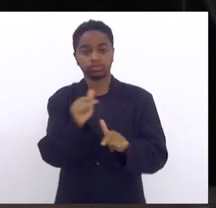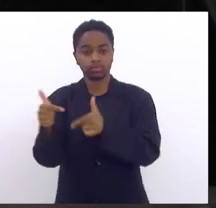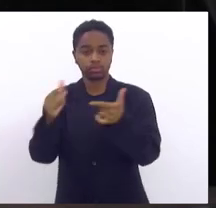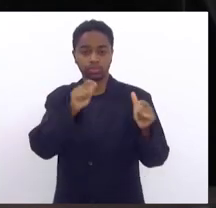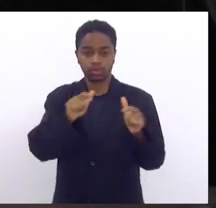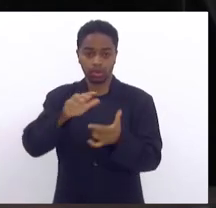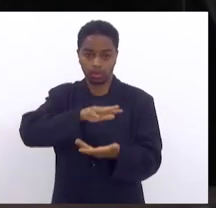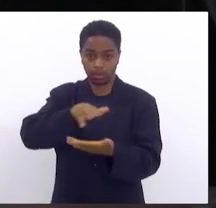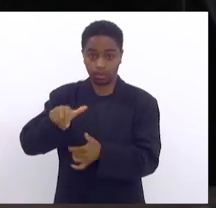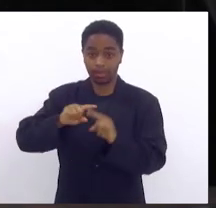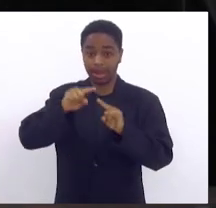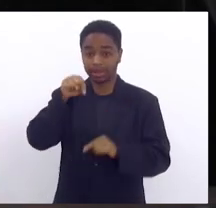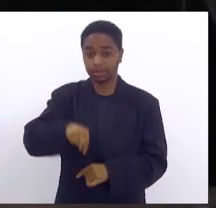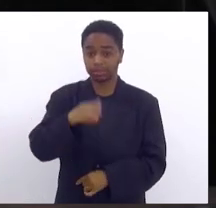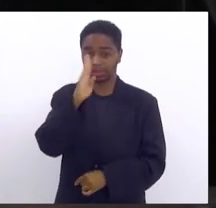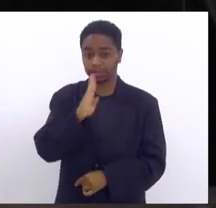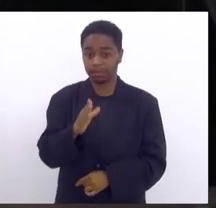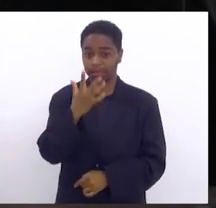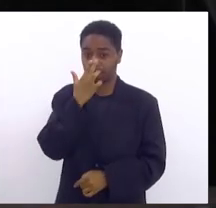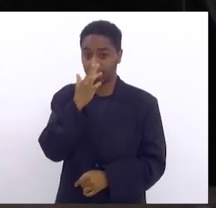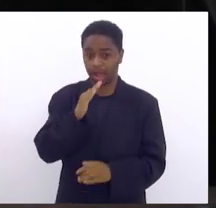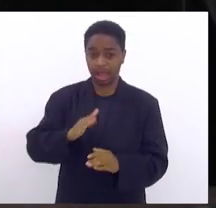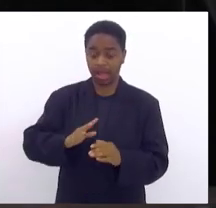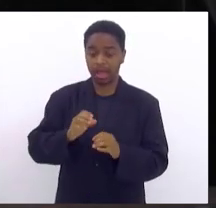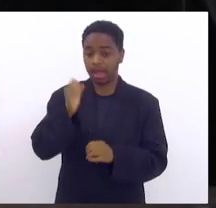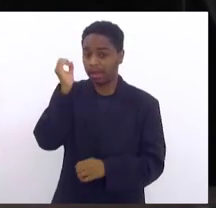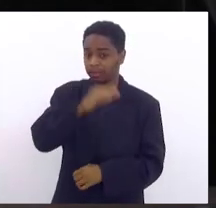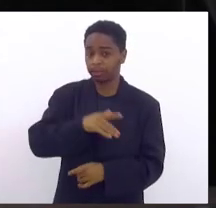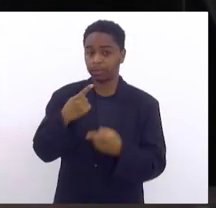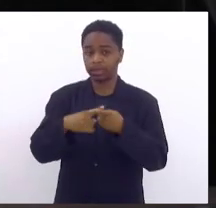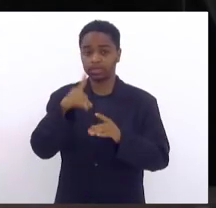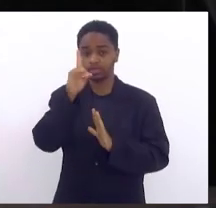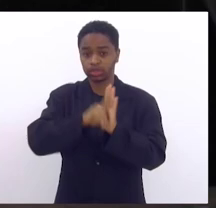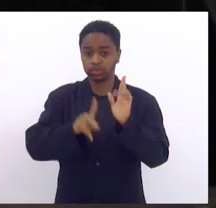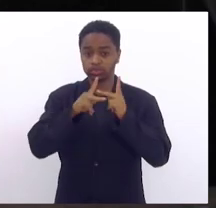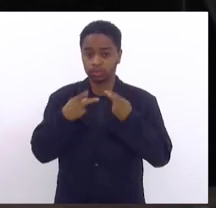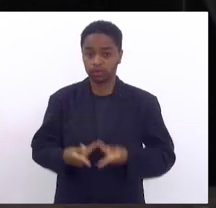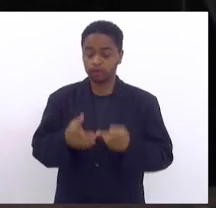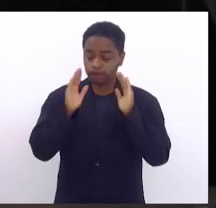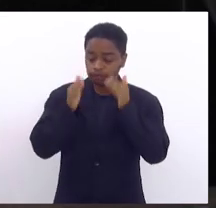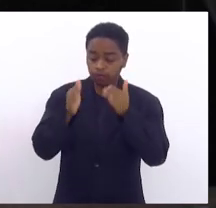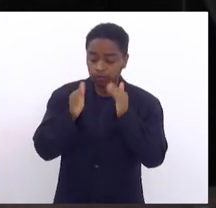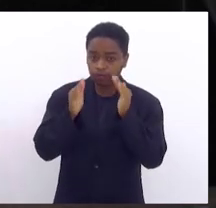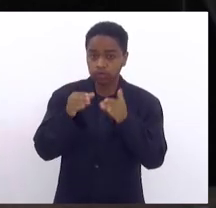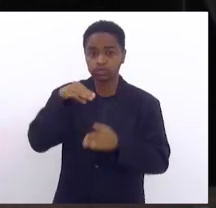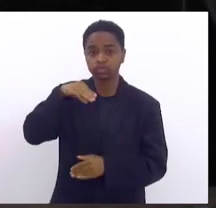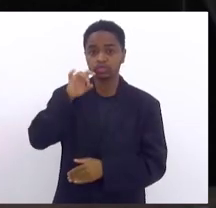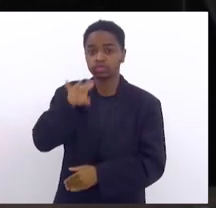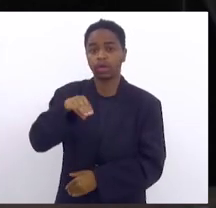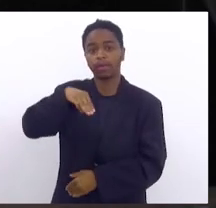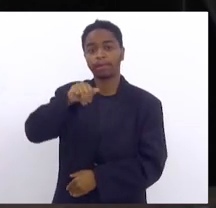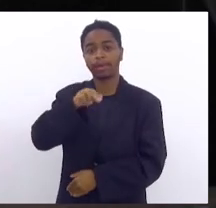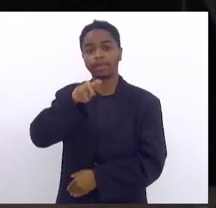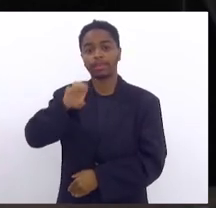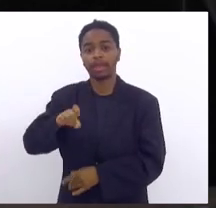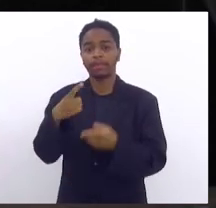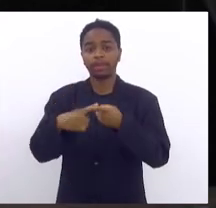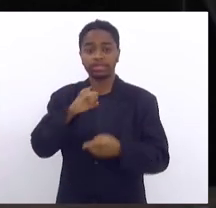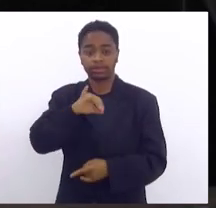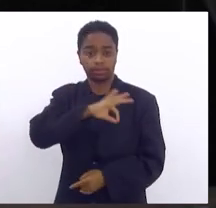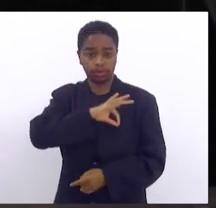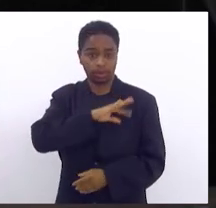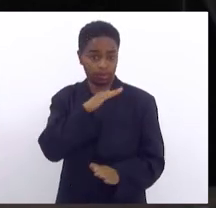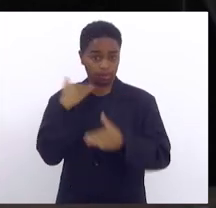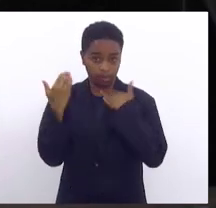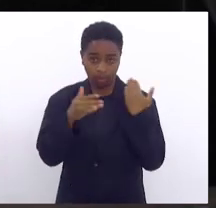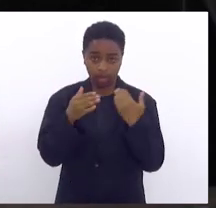aqui no Brasil eu acho que é pedir muito, né? Esse tal de direitos humanos aí, que é só para direito dos manés, porque quando o policial morre, ninguém se movimenta. Mas tudo bem,